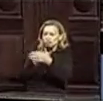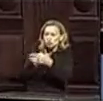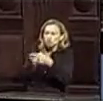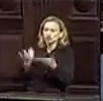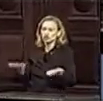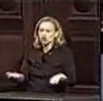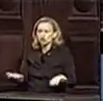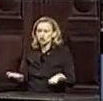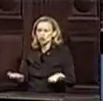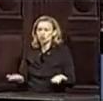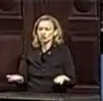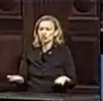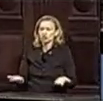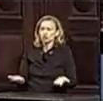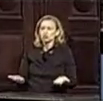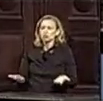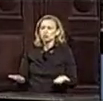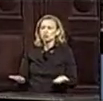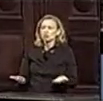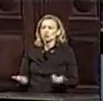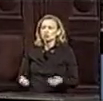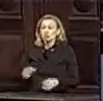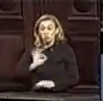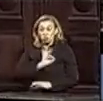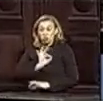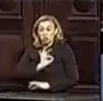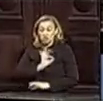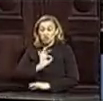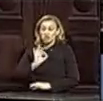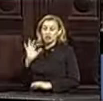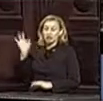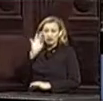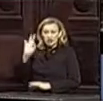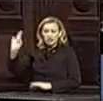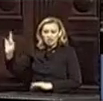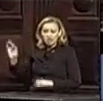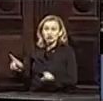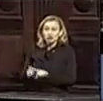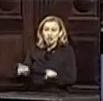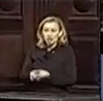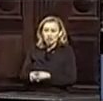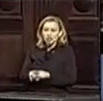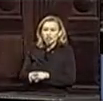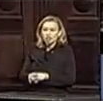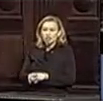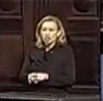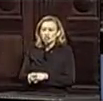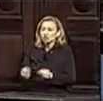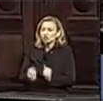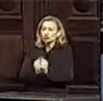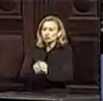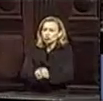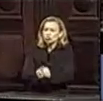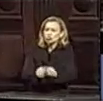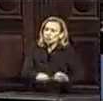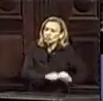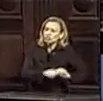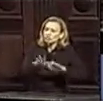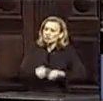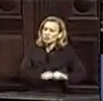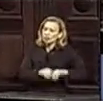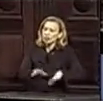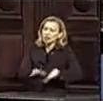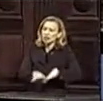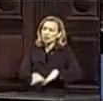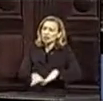uma articulação da Polícia Federal, da Polícia Rodoviária Federal, com as Forças Armadas, no sentido